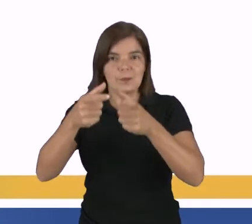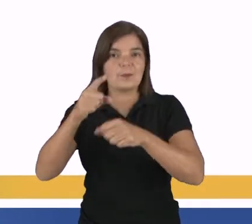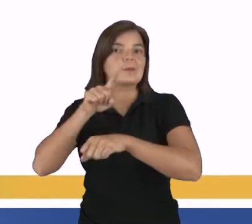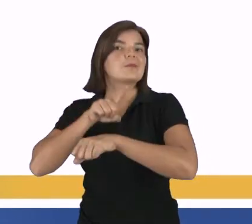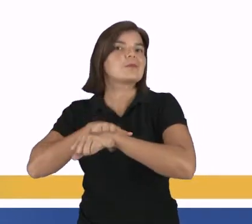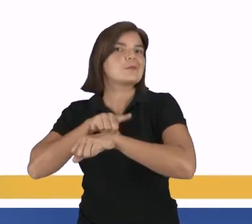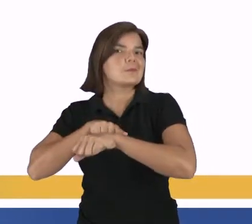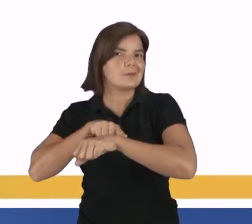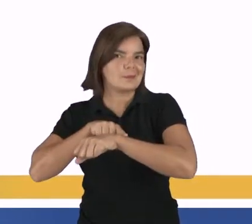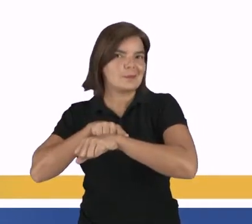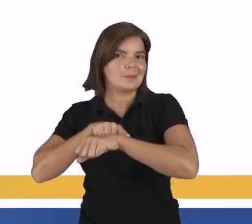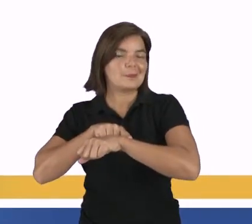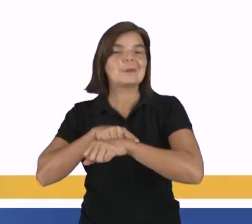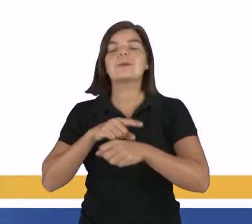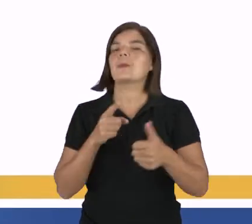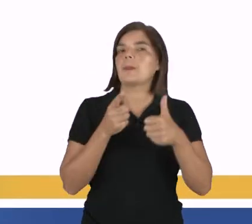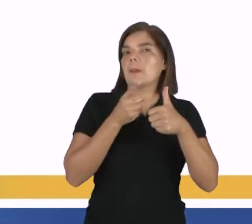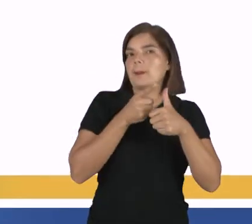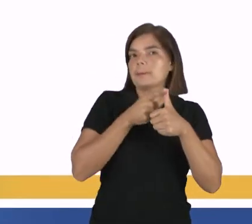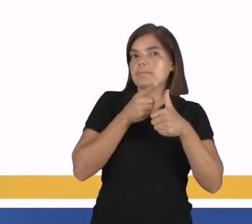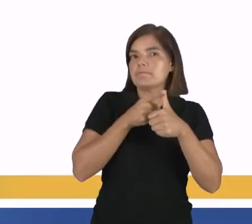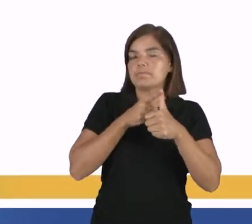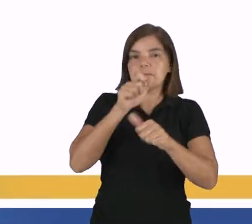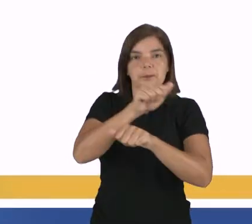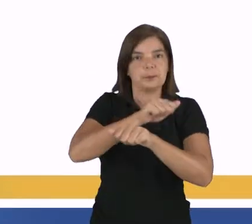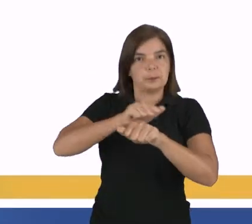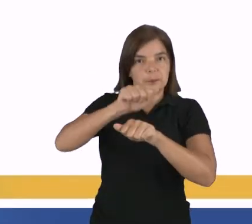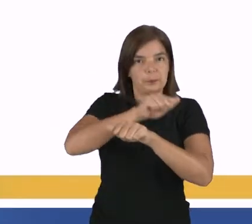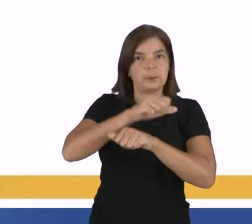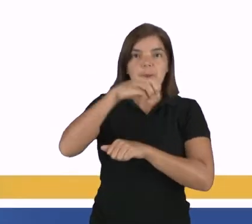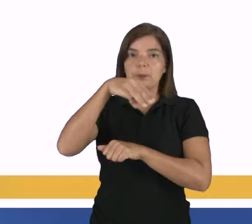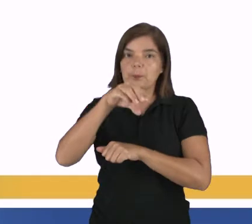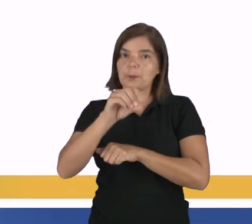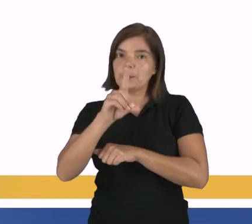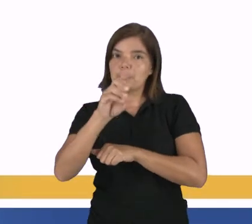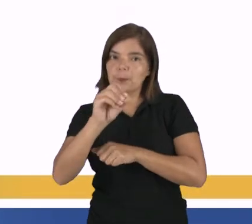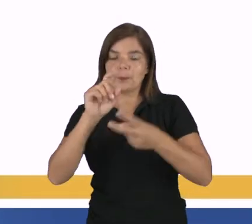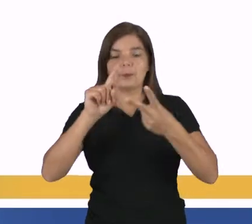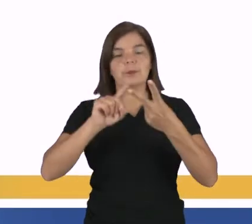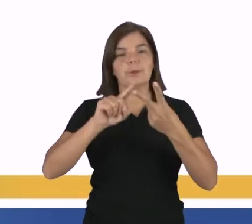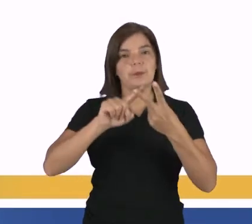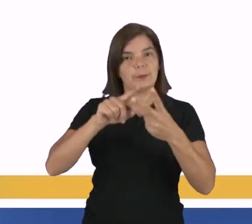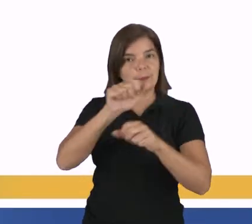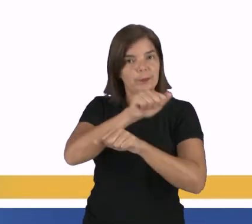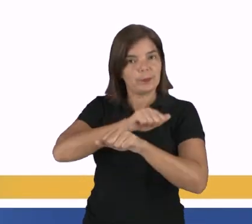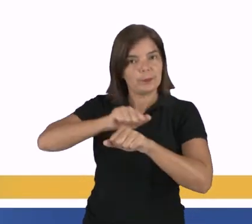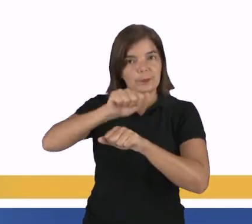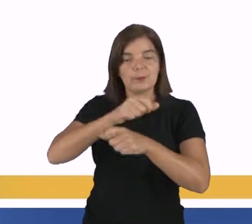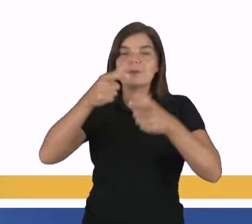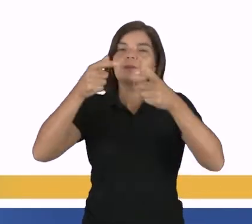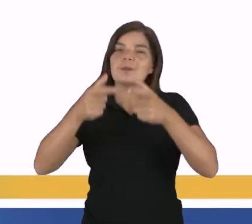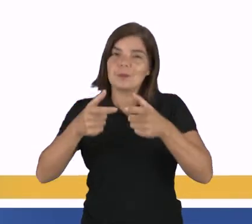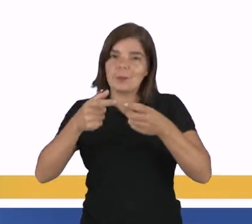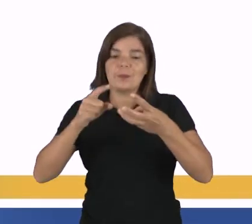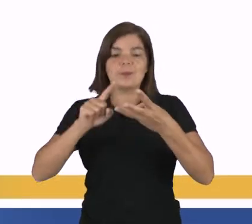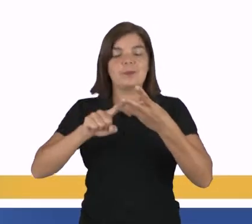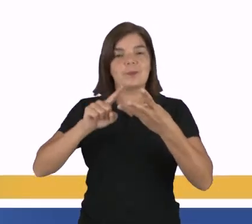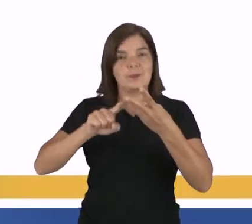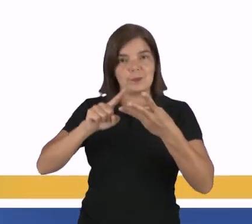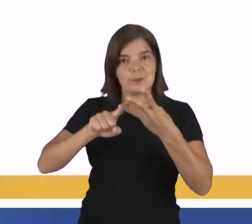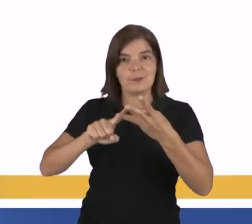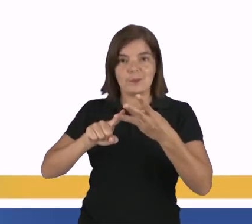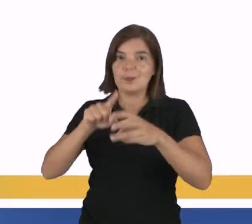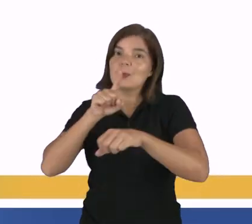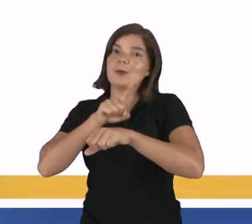e tempo. Então, primeiro vem o advérbio de modo, depois o advérbio de lugar e, por último, o advérbio de